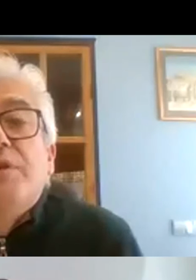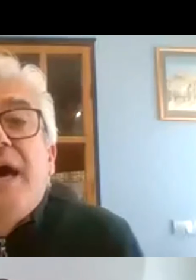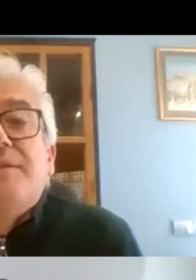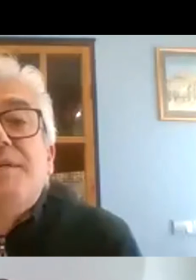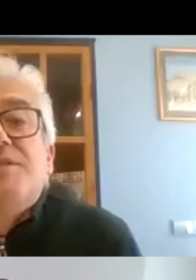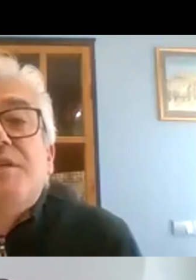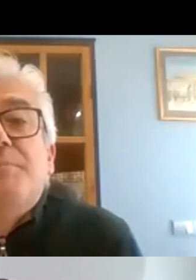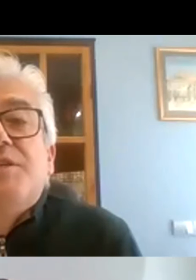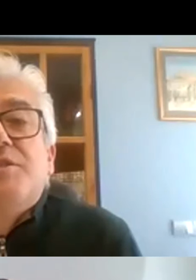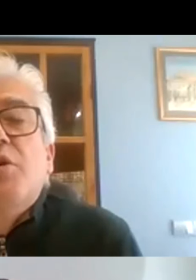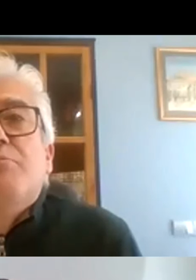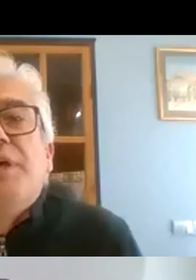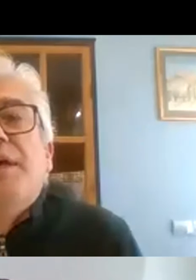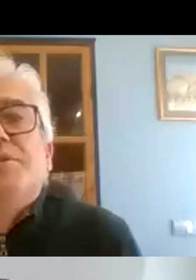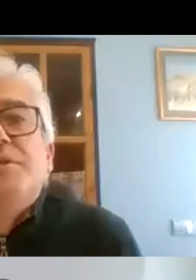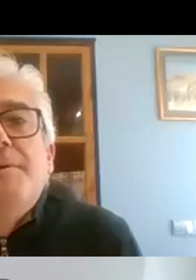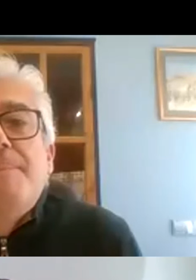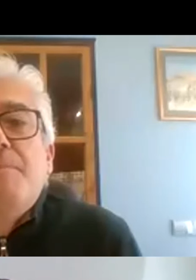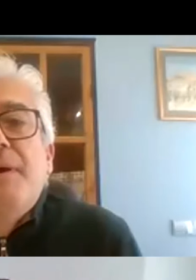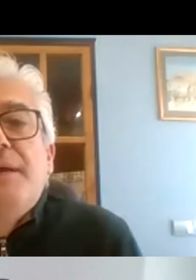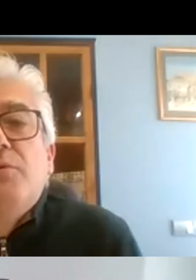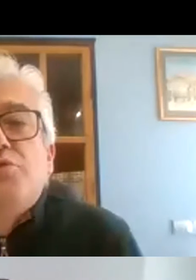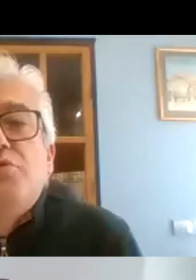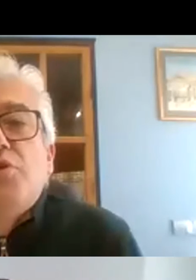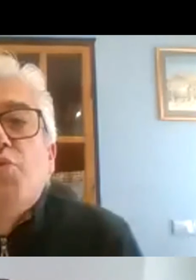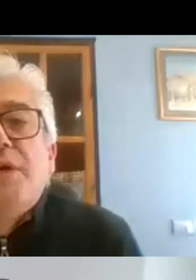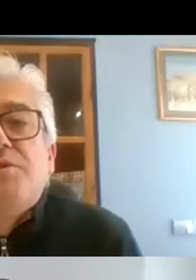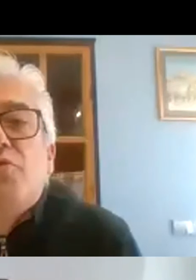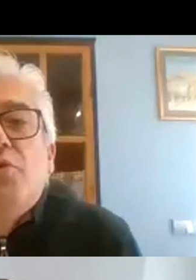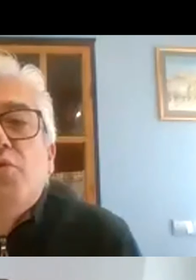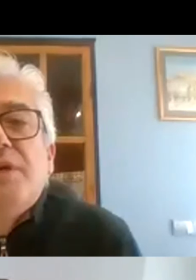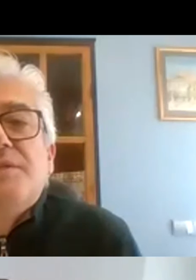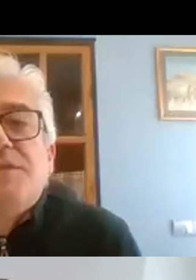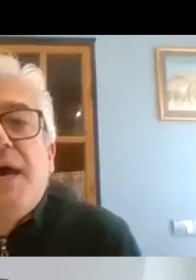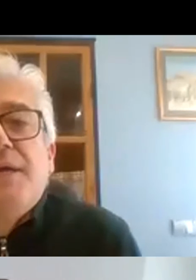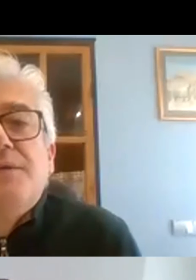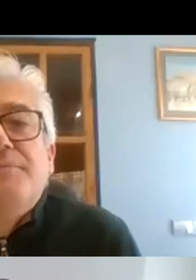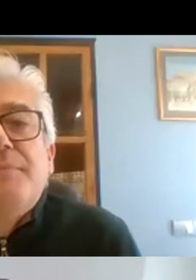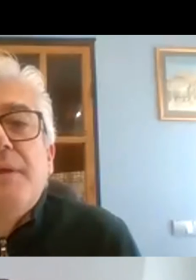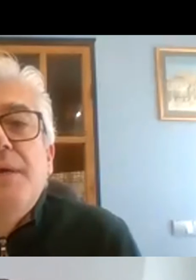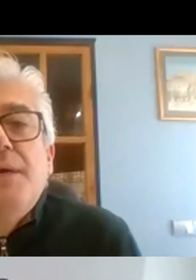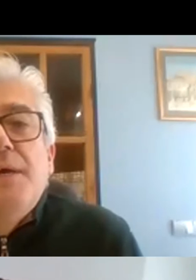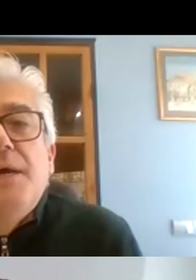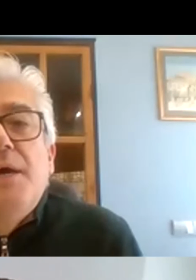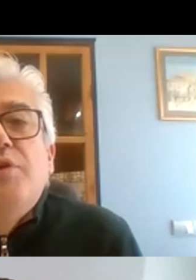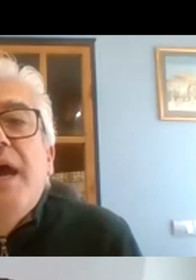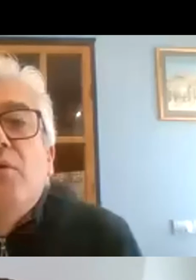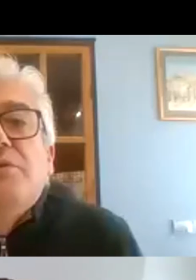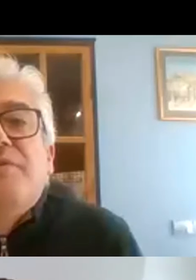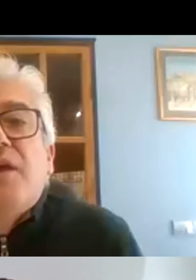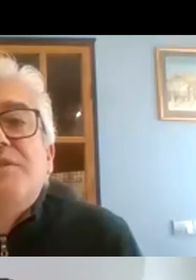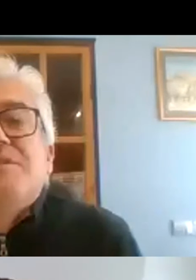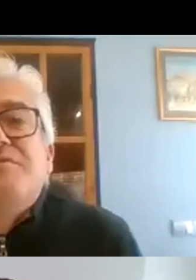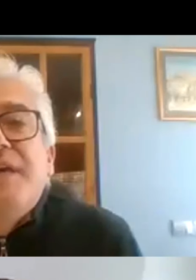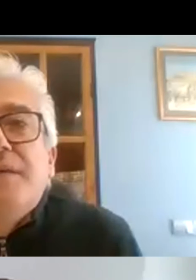os cuidados e as terapias tão importantes para os nossos doentes com doenças raras. A união